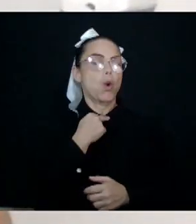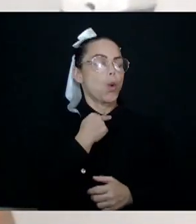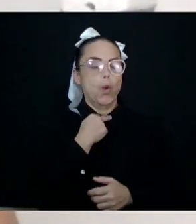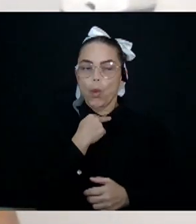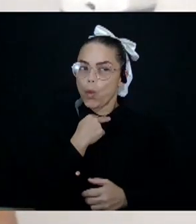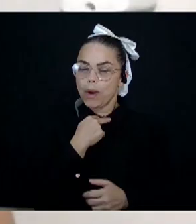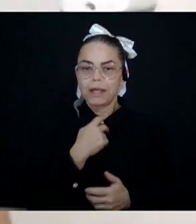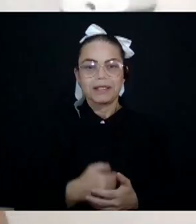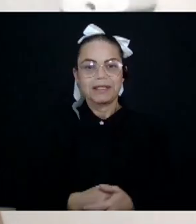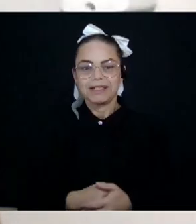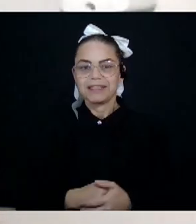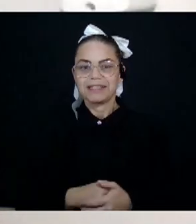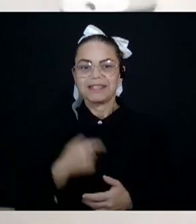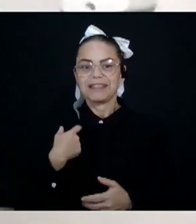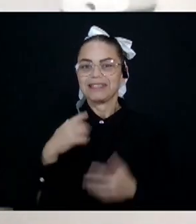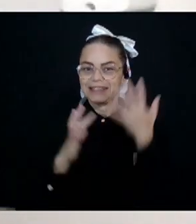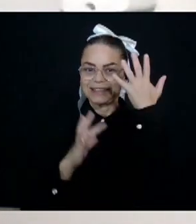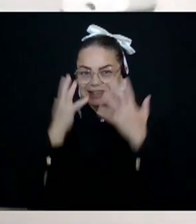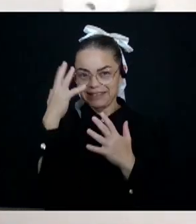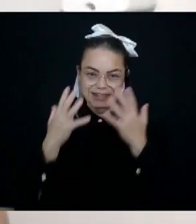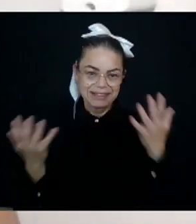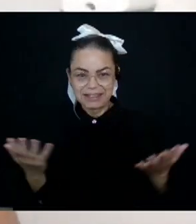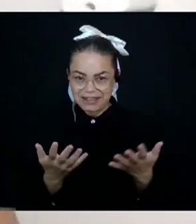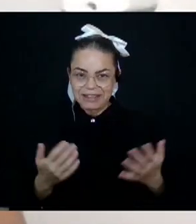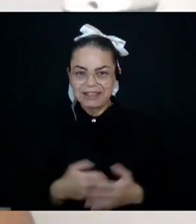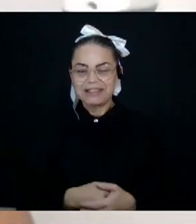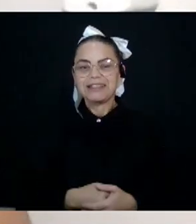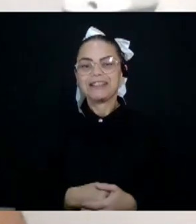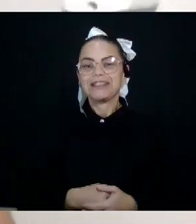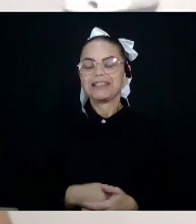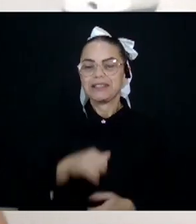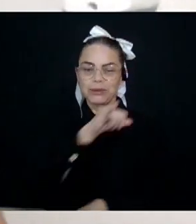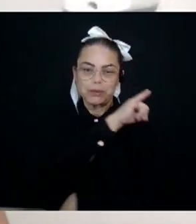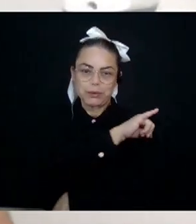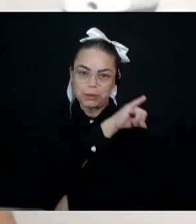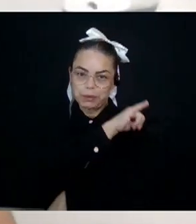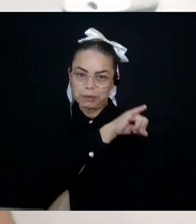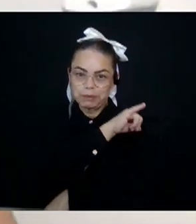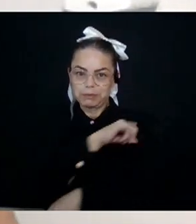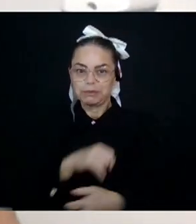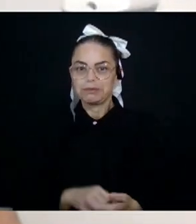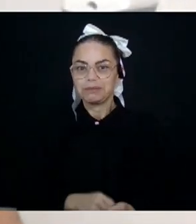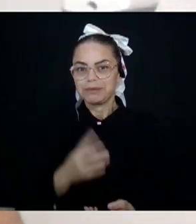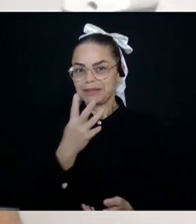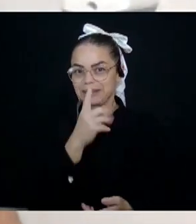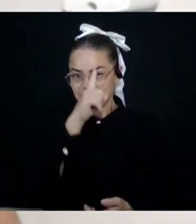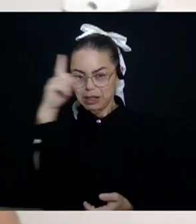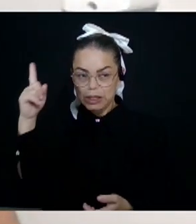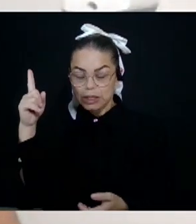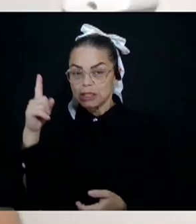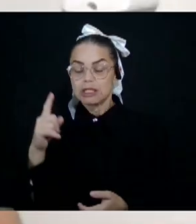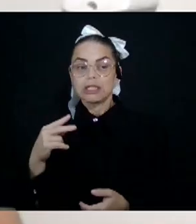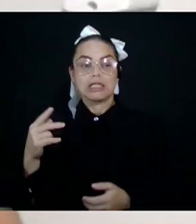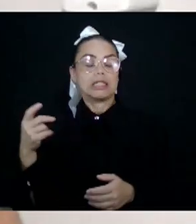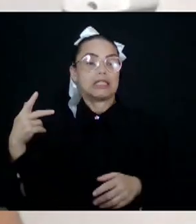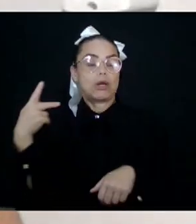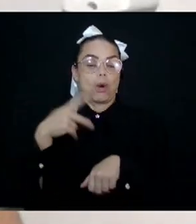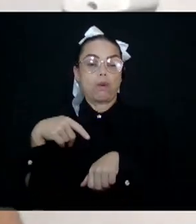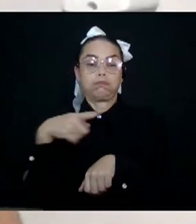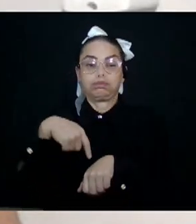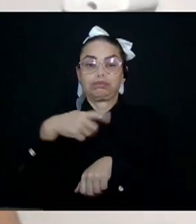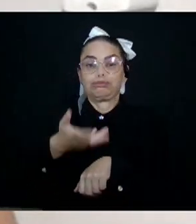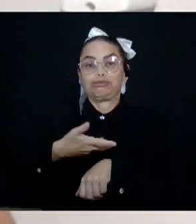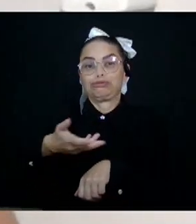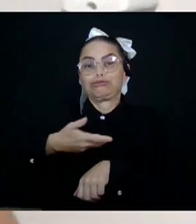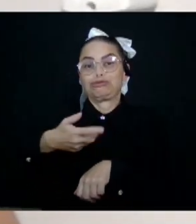Acabei de fazer o carnaval agora recentemente aqui no Rio de Janeiro. Foram 3 dias muito intensos de correria.